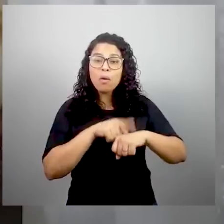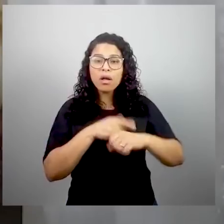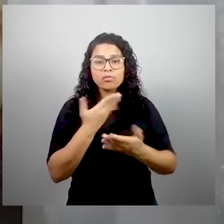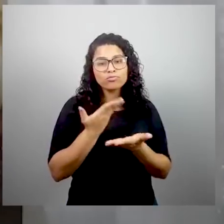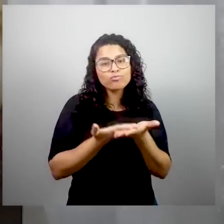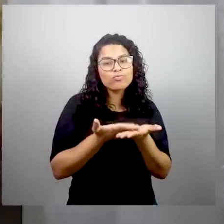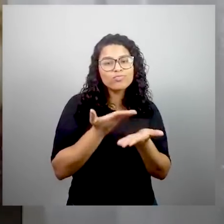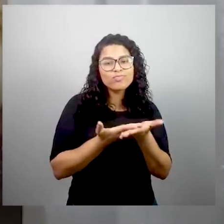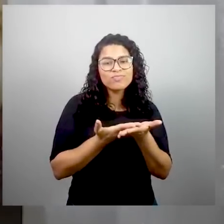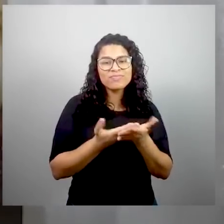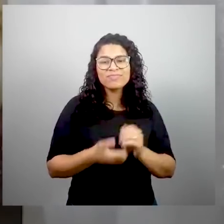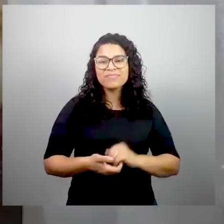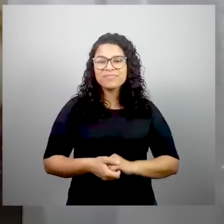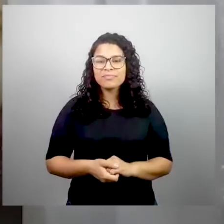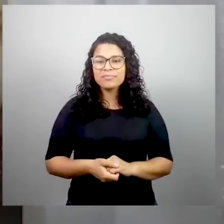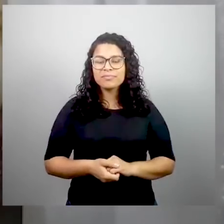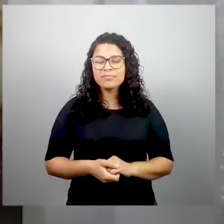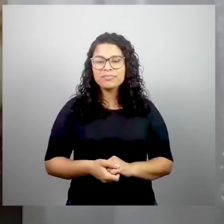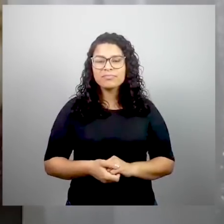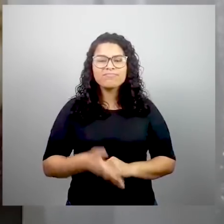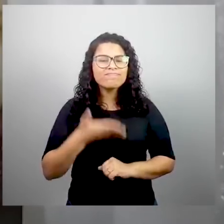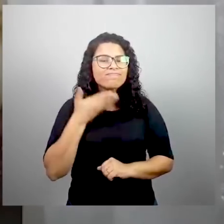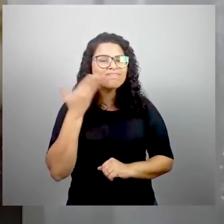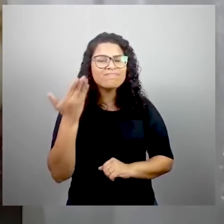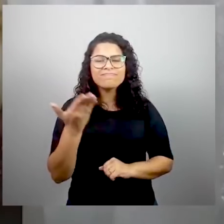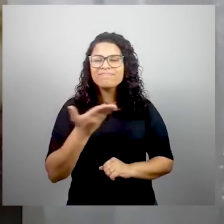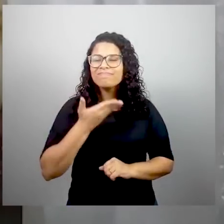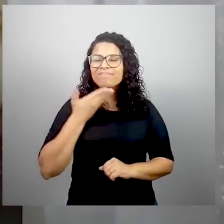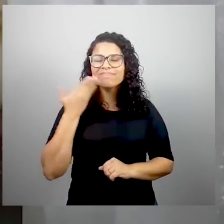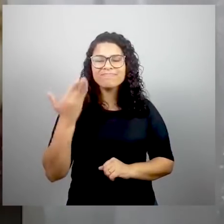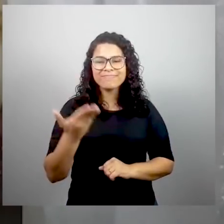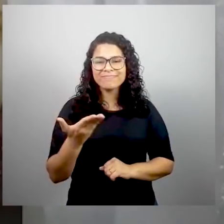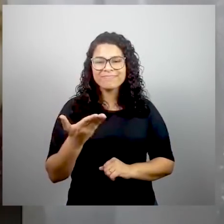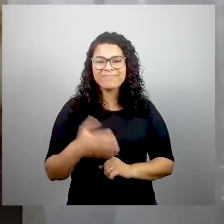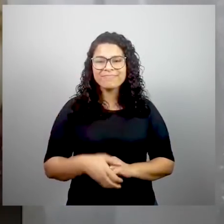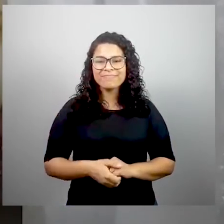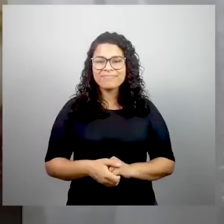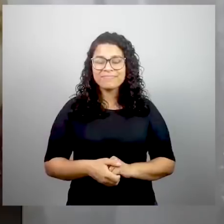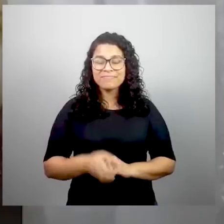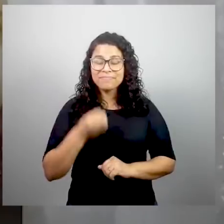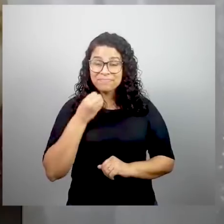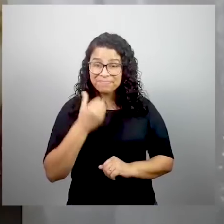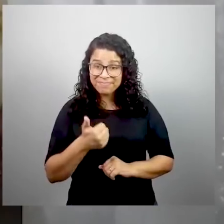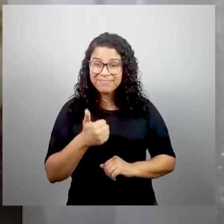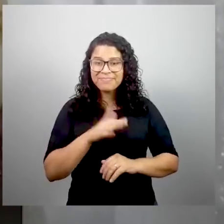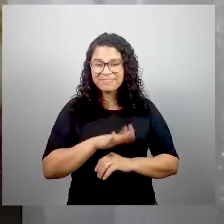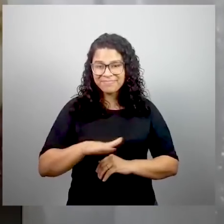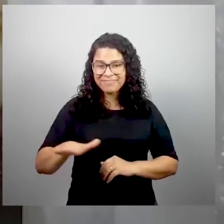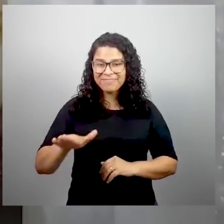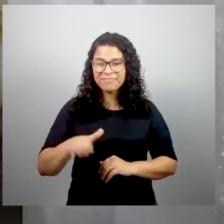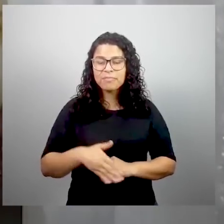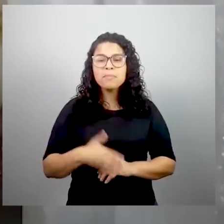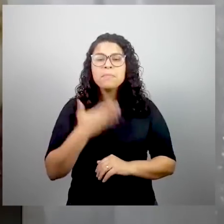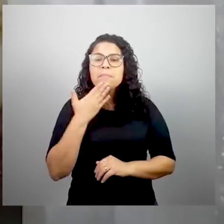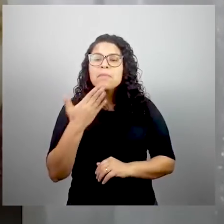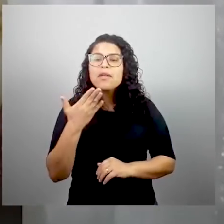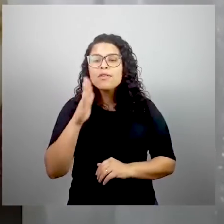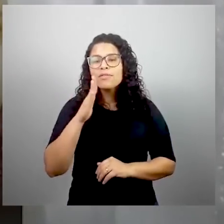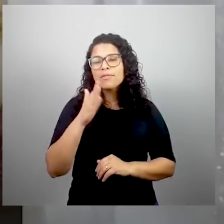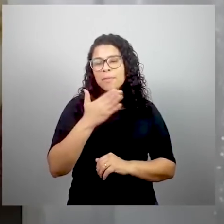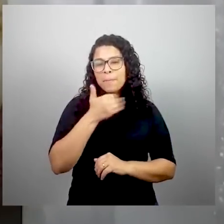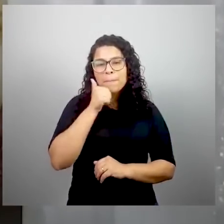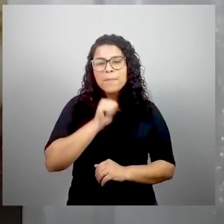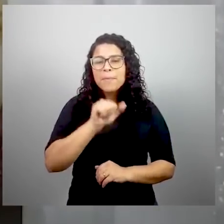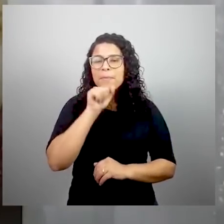de estudar. Ficou bem mais fácil assim, tá bom, criançada? Então peçam para a mamãe de